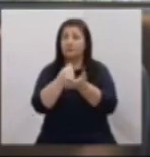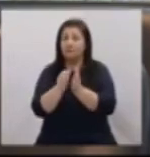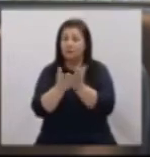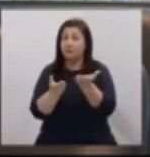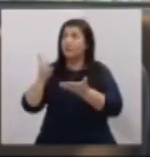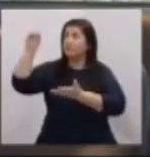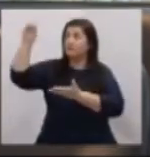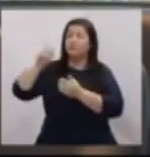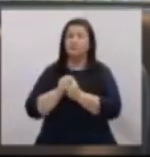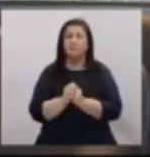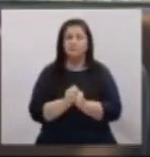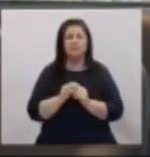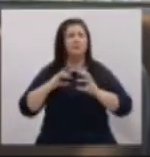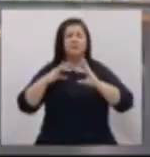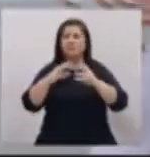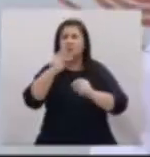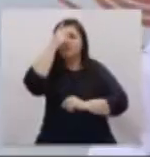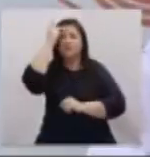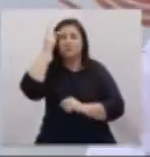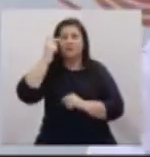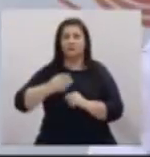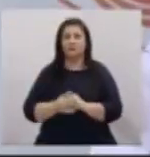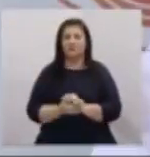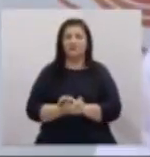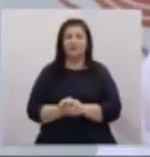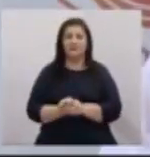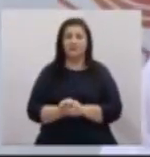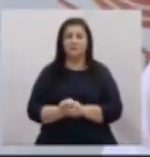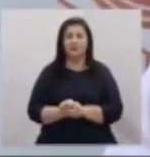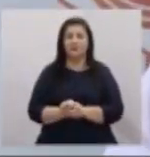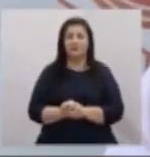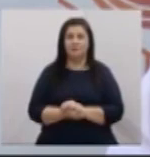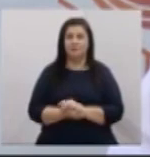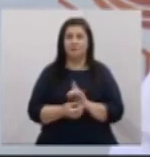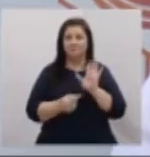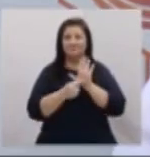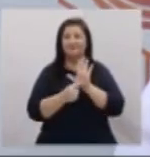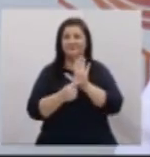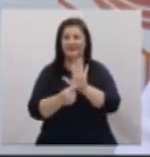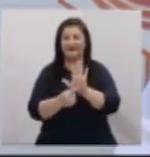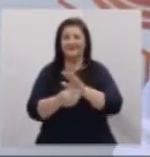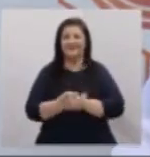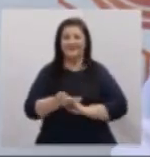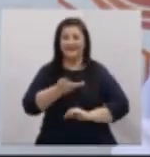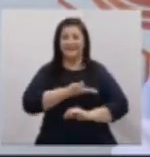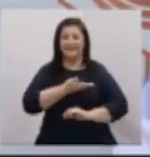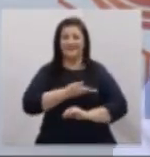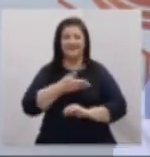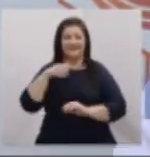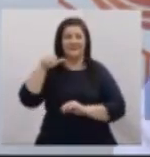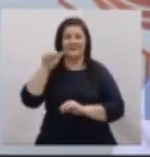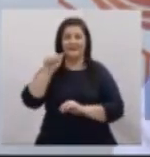genuíno, para todas as pessoas, todos os ouvintes. Eu quero aqui apresentar o meu amigo Jean Araújo, que é o líder da